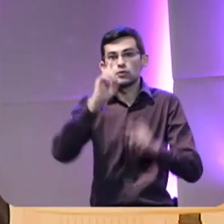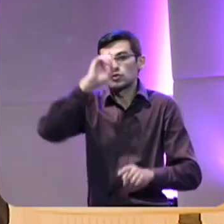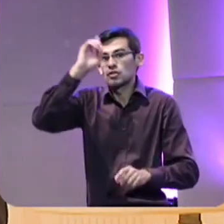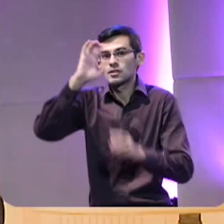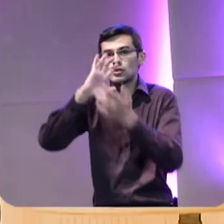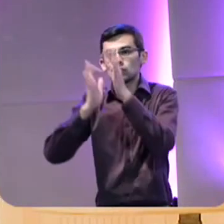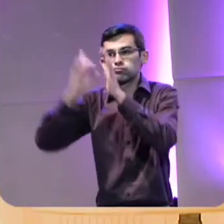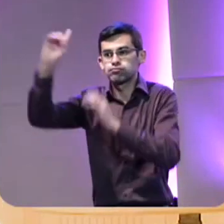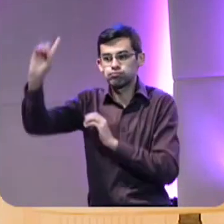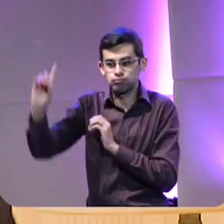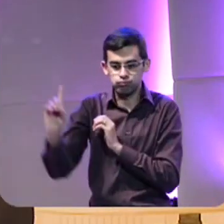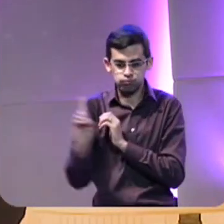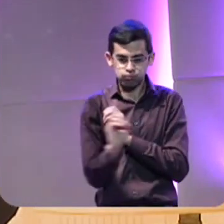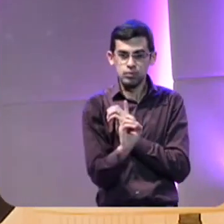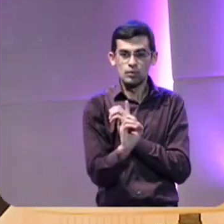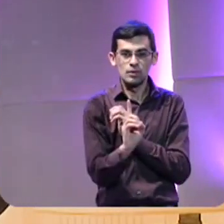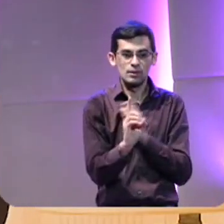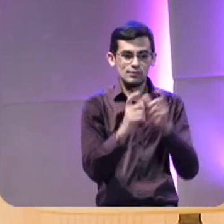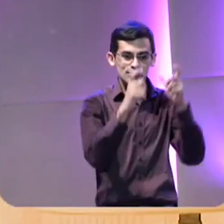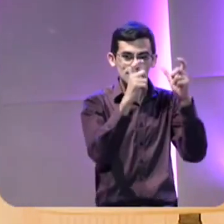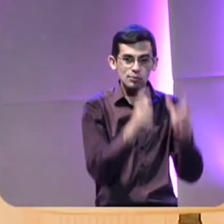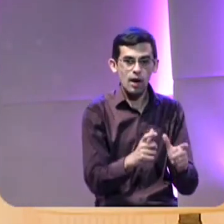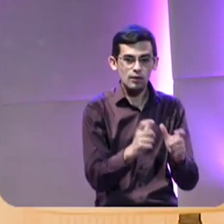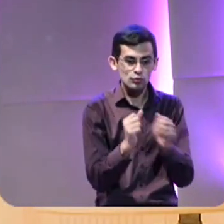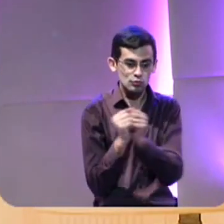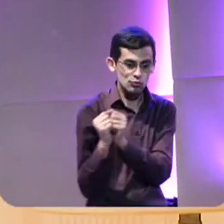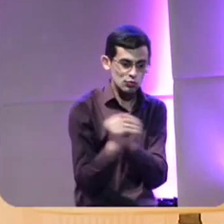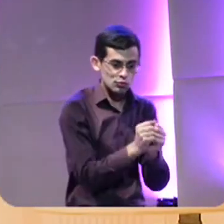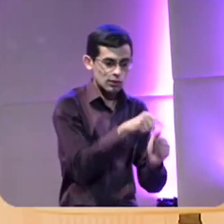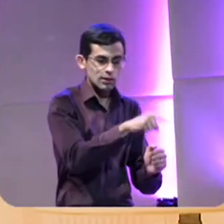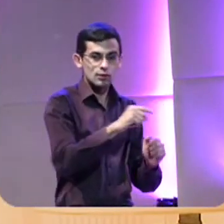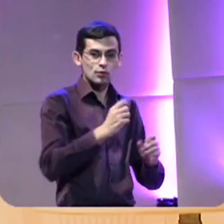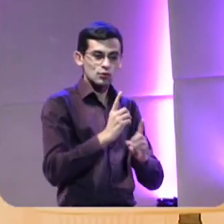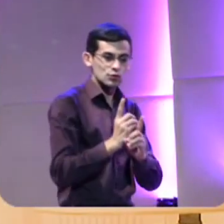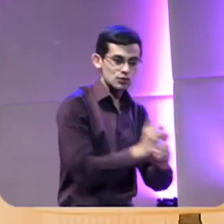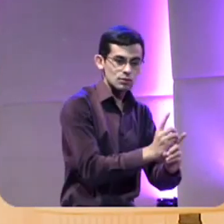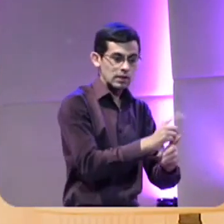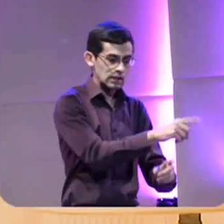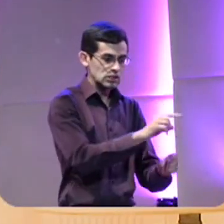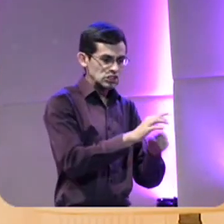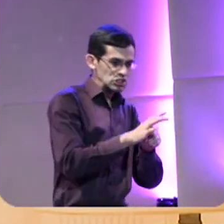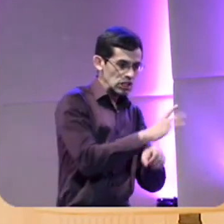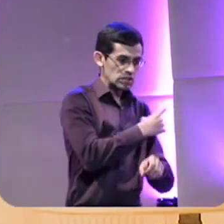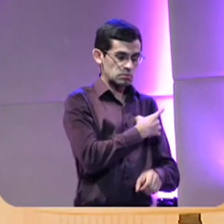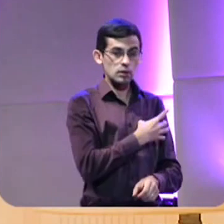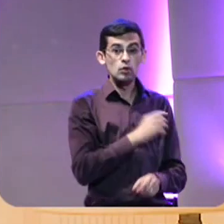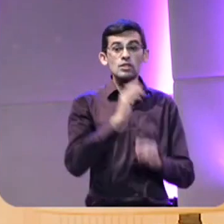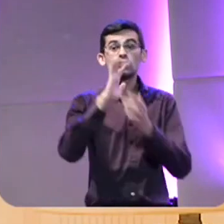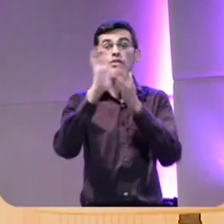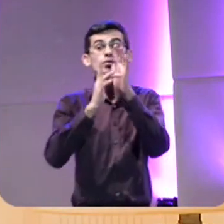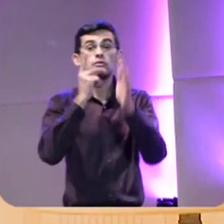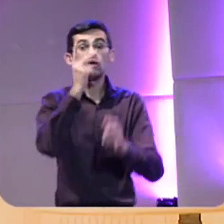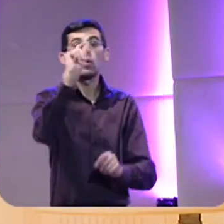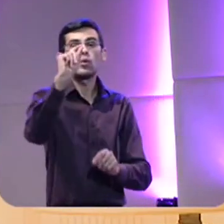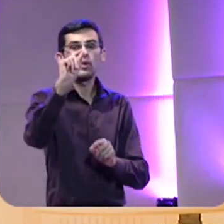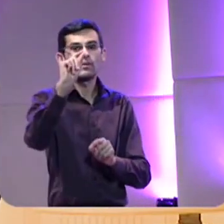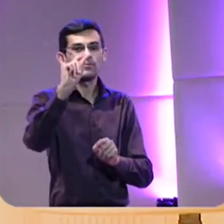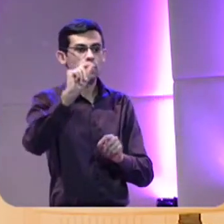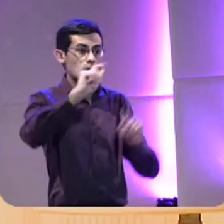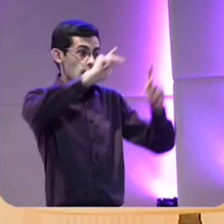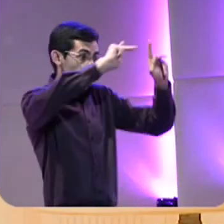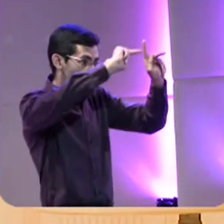Jesus entrou nessa sala trancada, cheia de medo, ele disse: